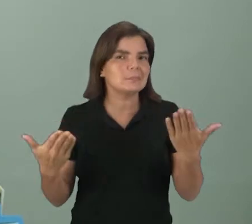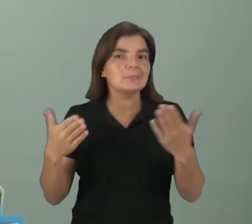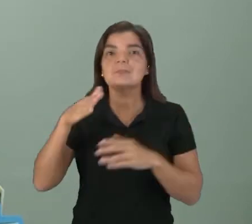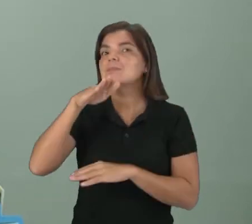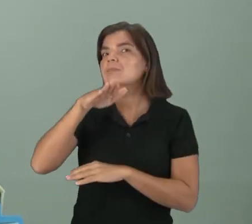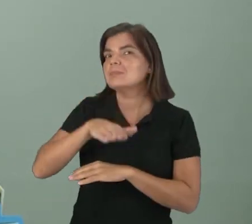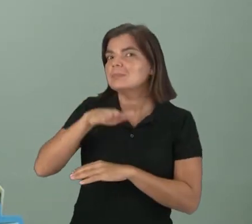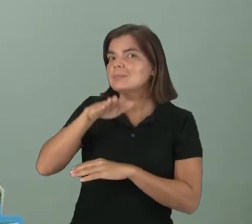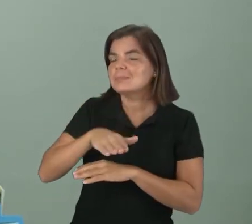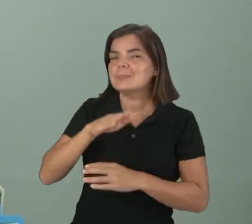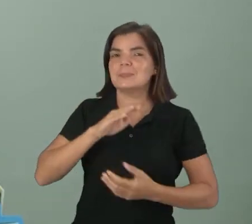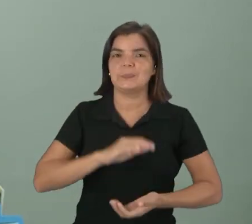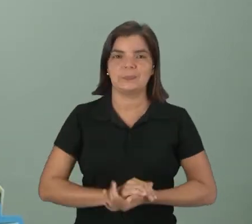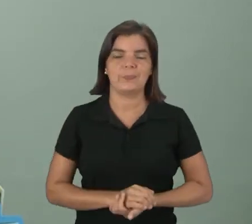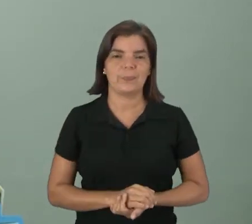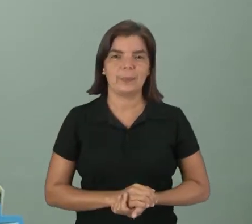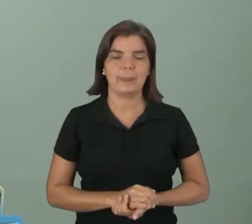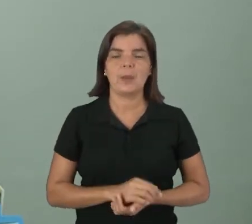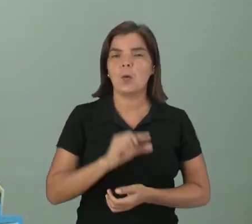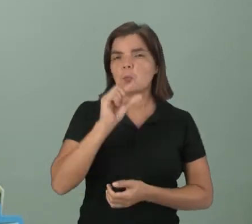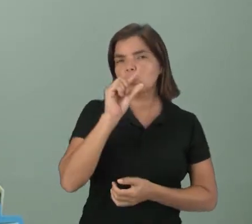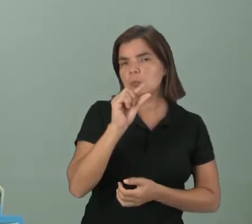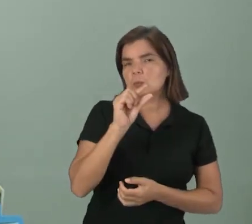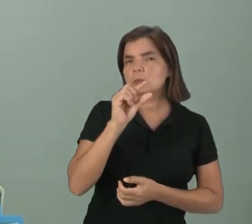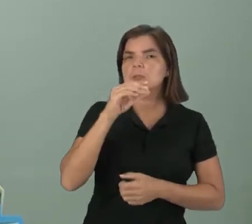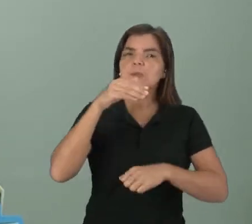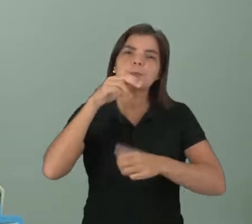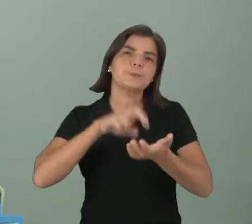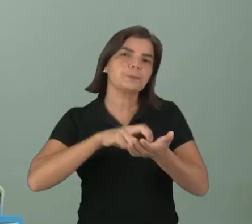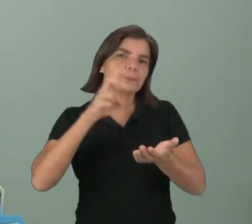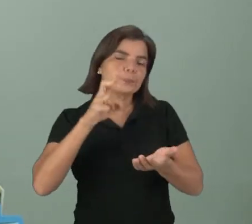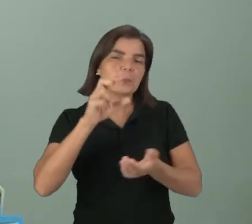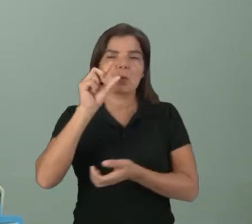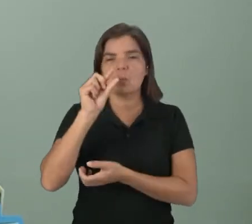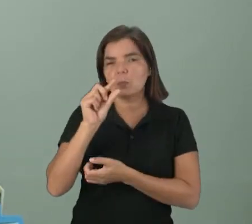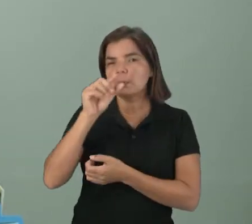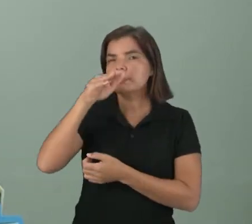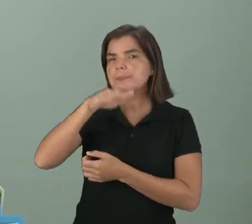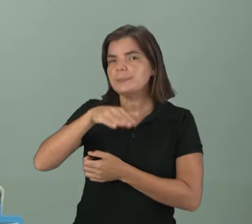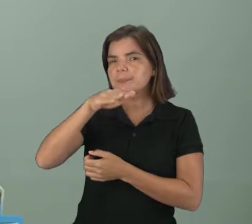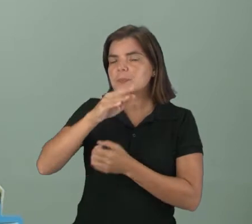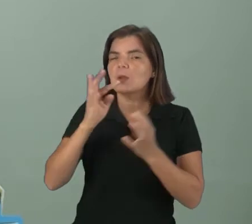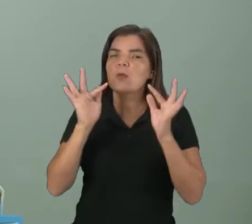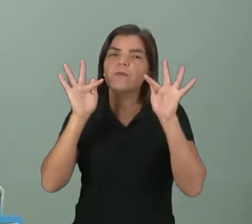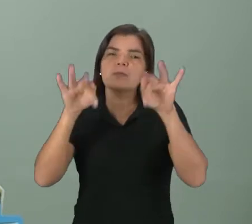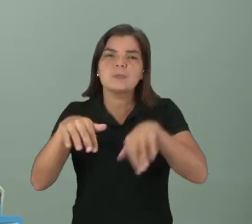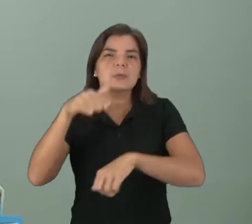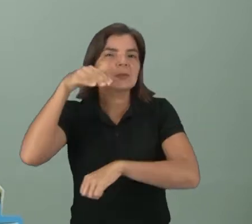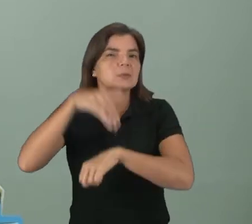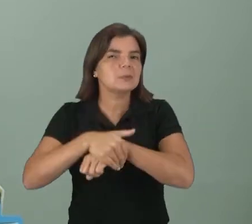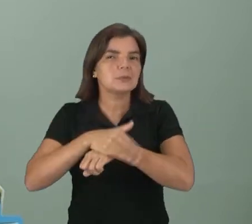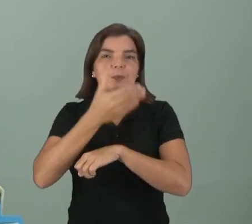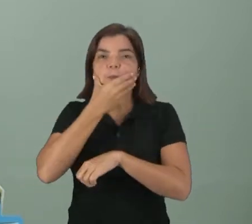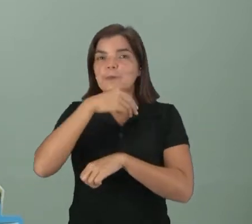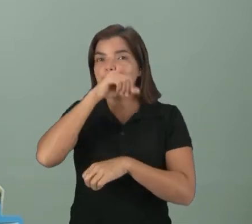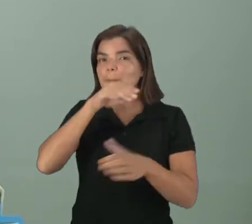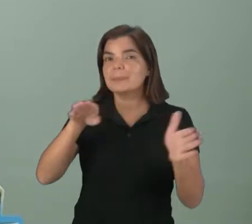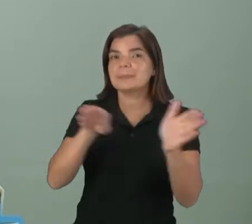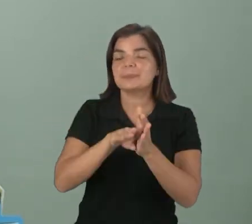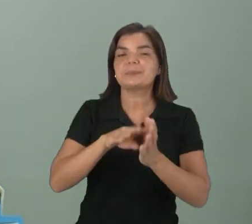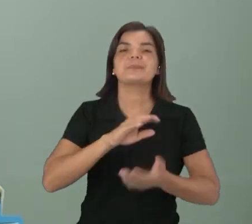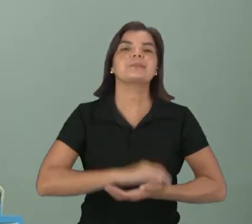da parte ou você faz um pouquinho de manhã e um pouquinho a tarde e termina um a noitinha quando seus pais chegam